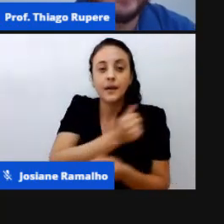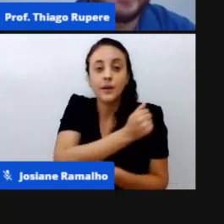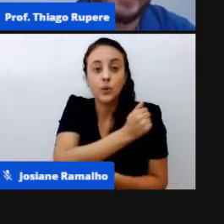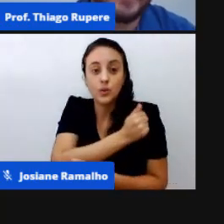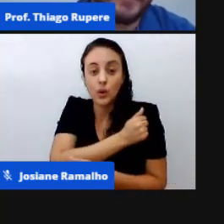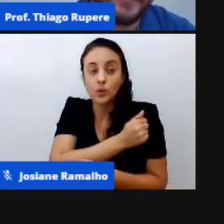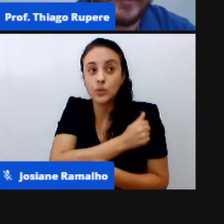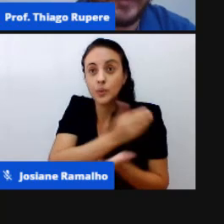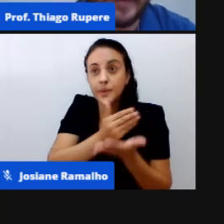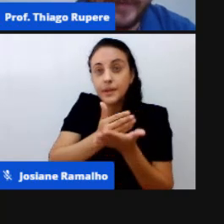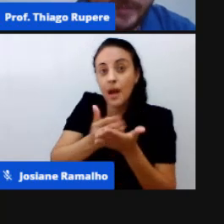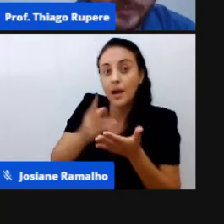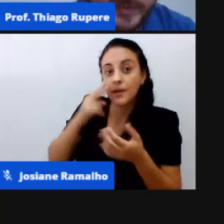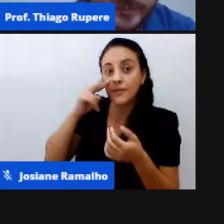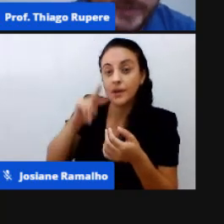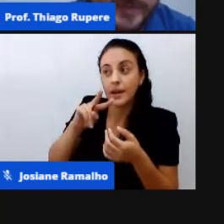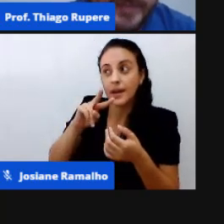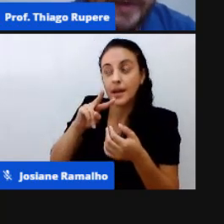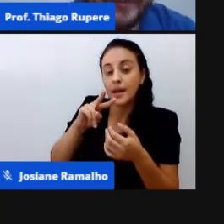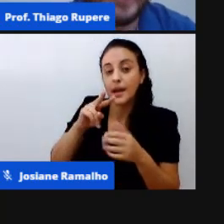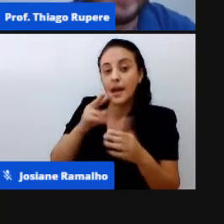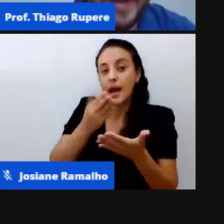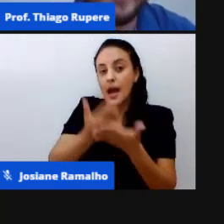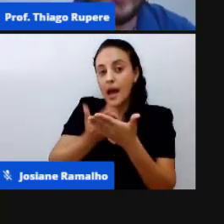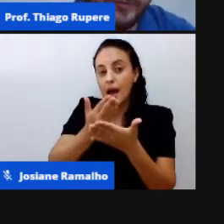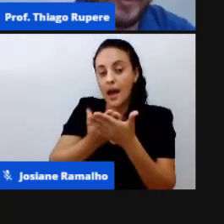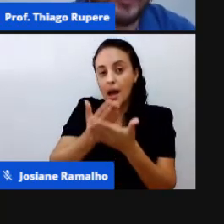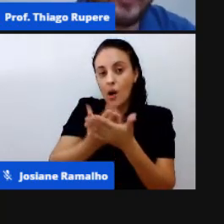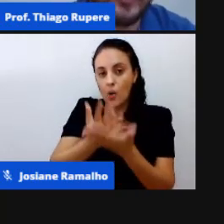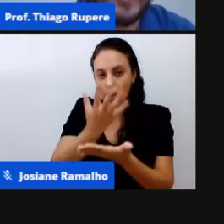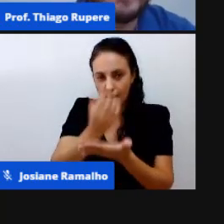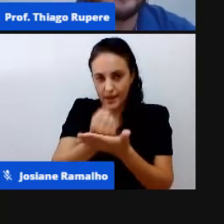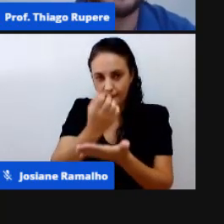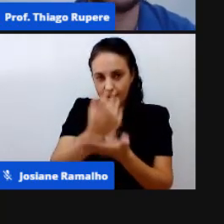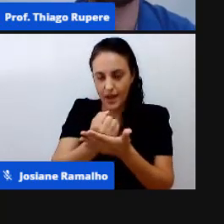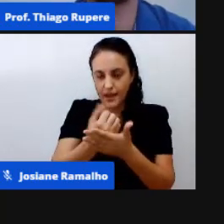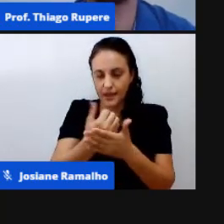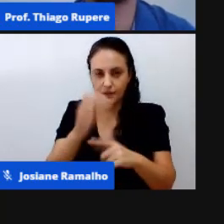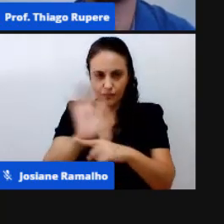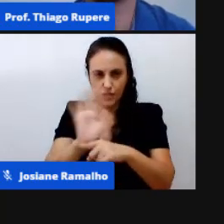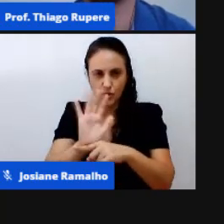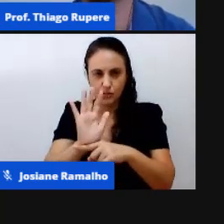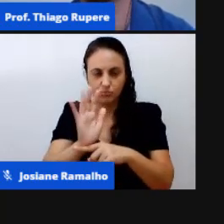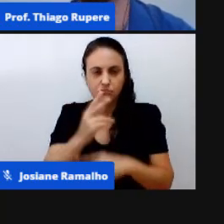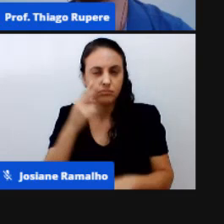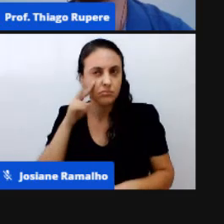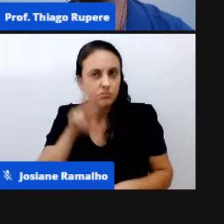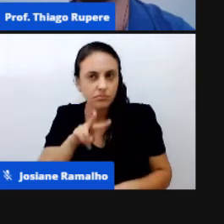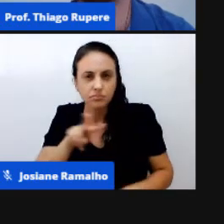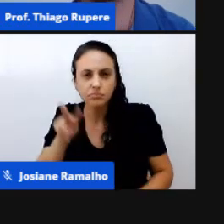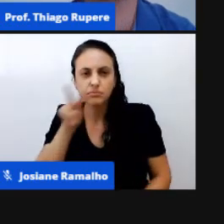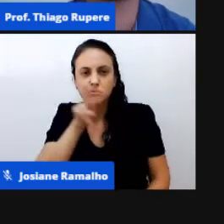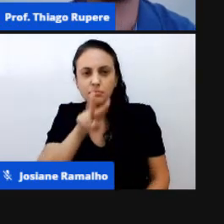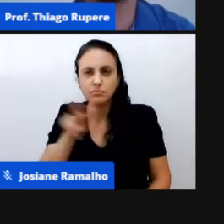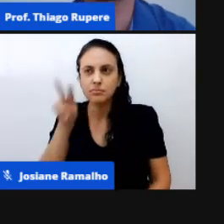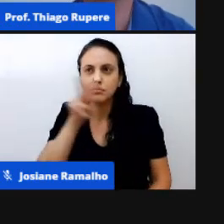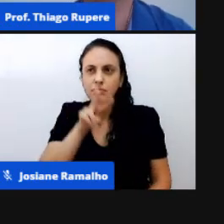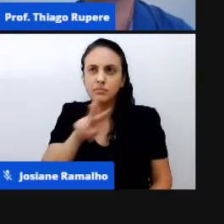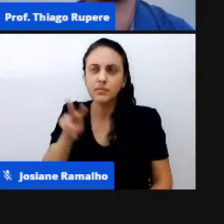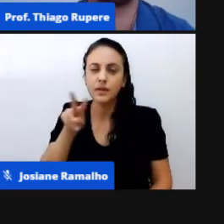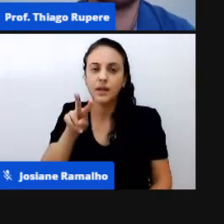gravada, eles diziam, por exemplo, que uma das principais vantagens, os alunos, né, diziam que uma das principais vantagens era poder